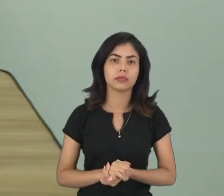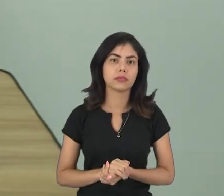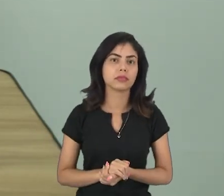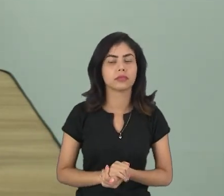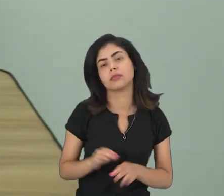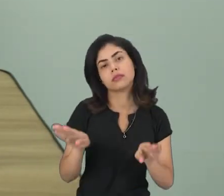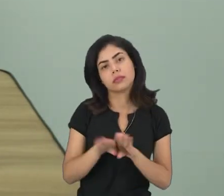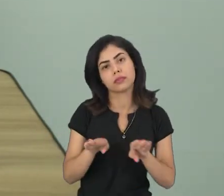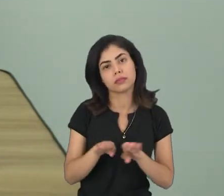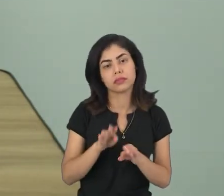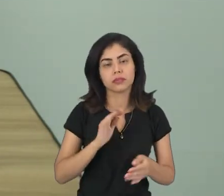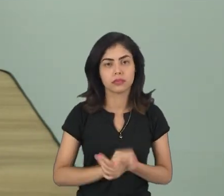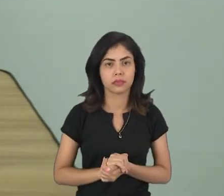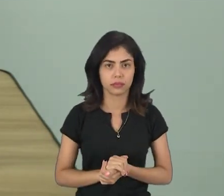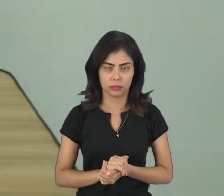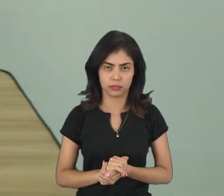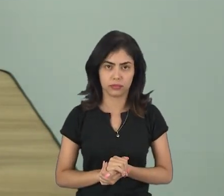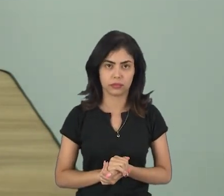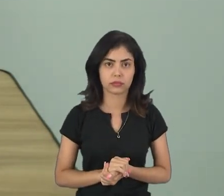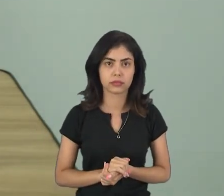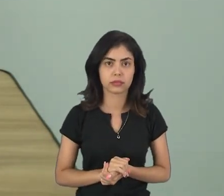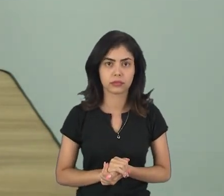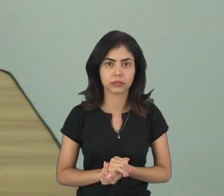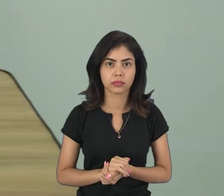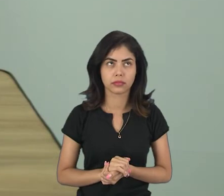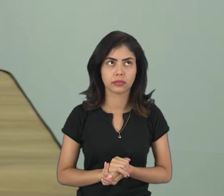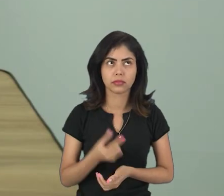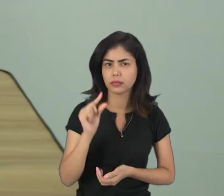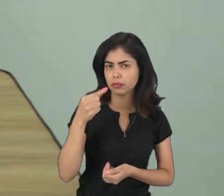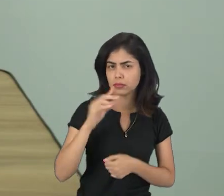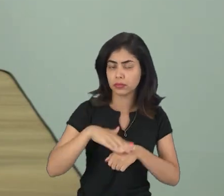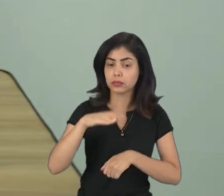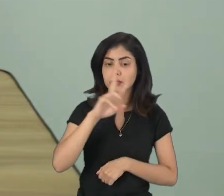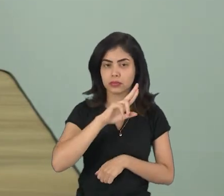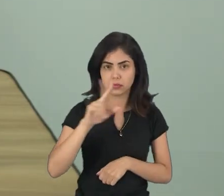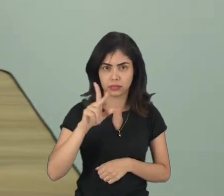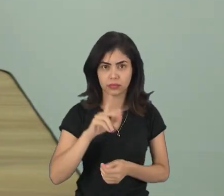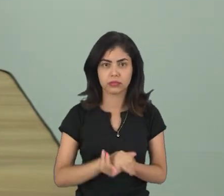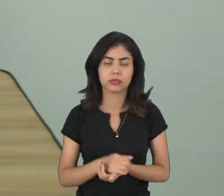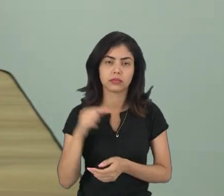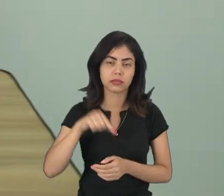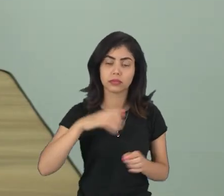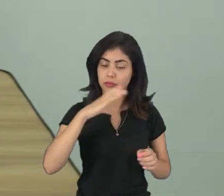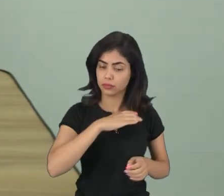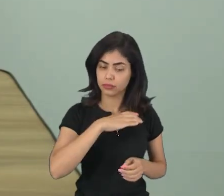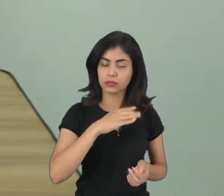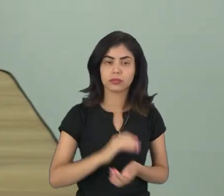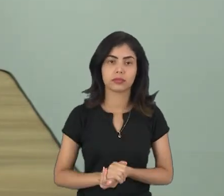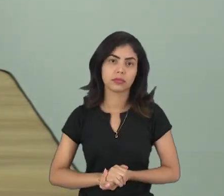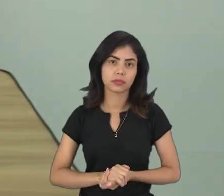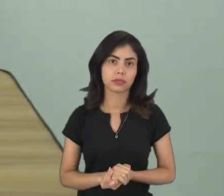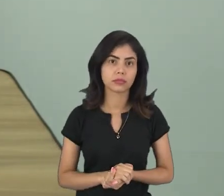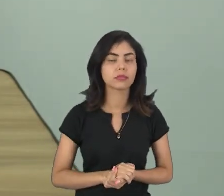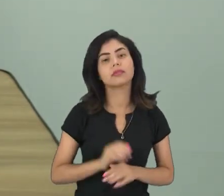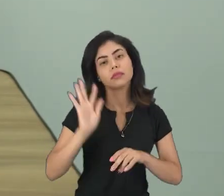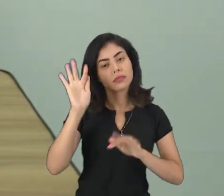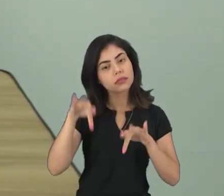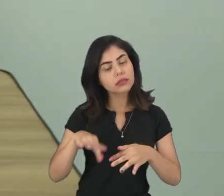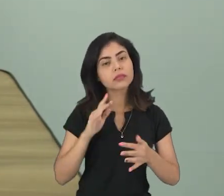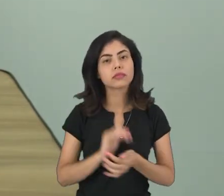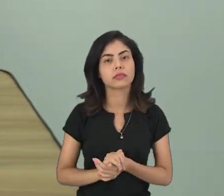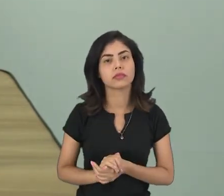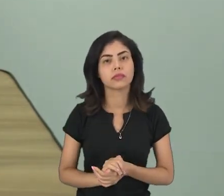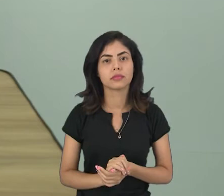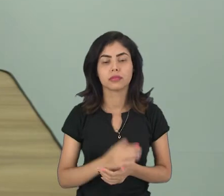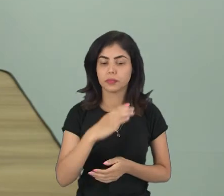rural ocorrem mudanças um pouco mais diferentes do que as da cidade. Afinal,